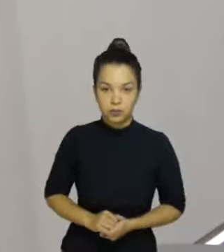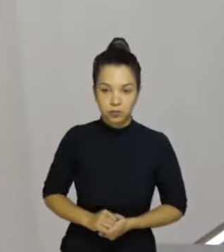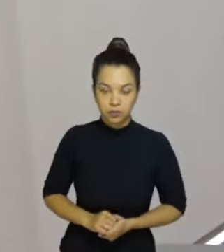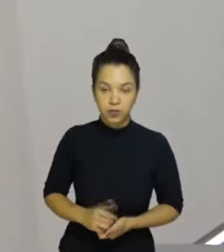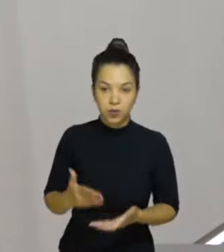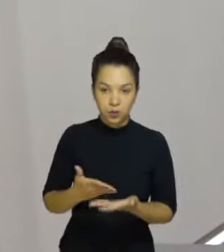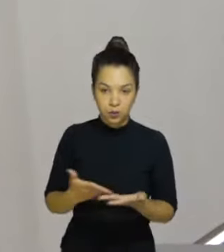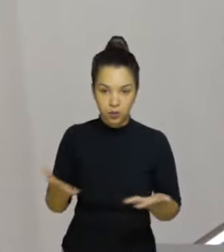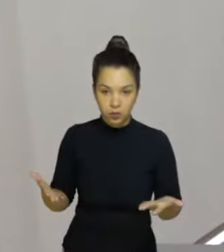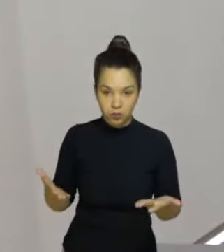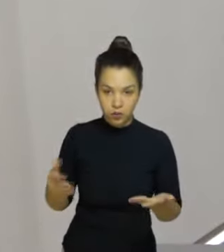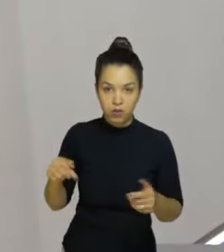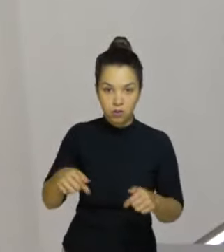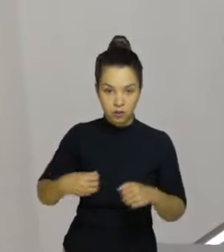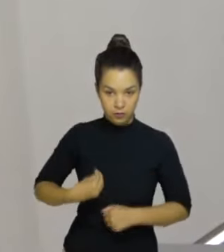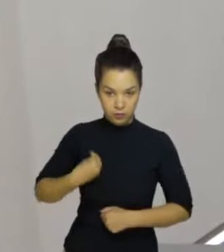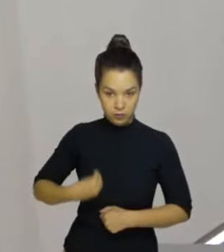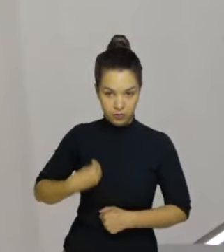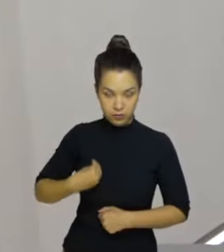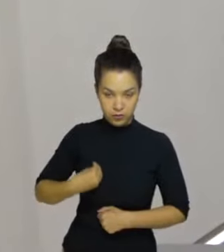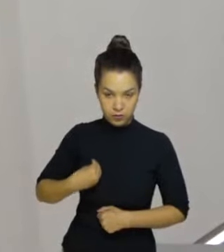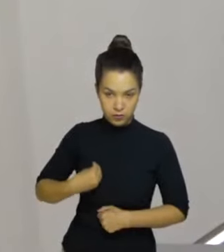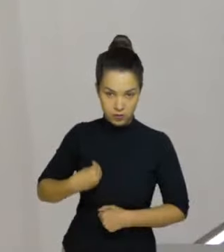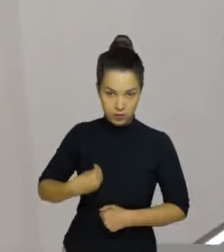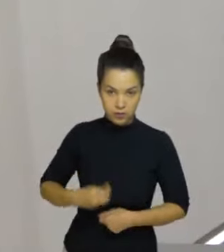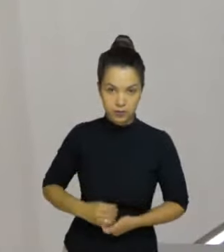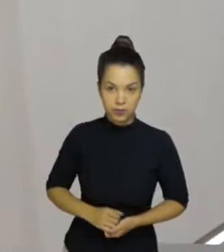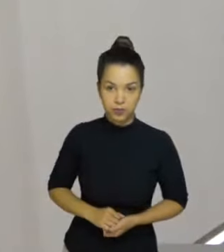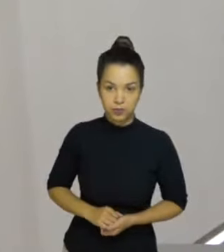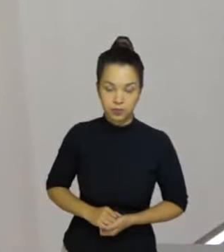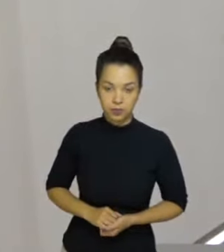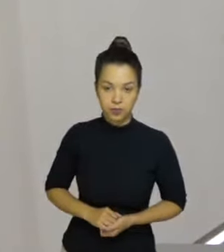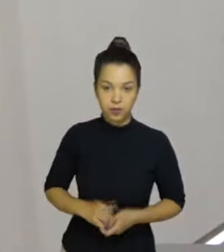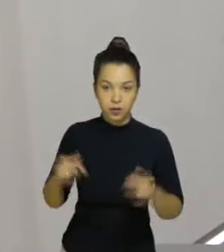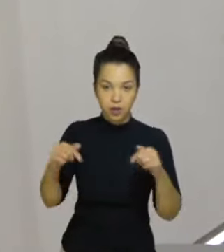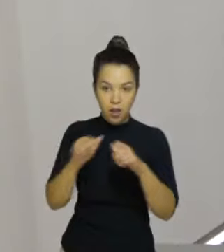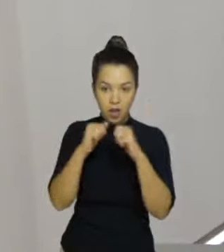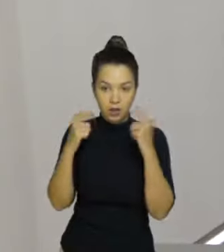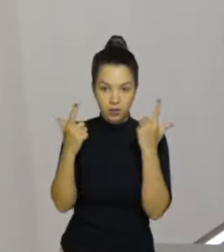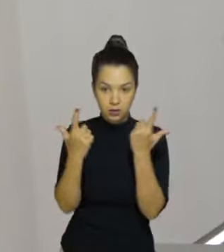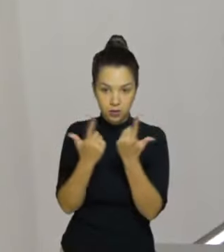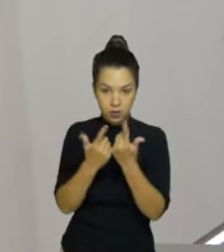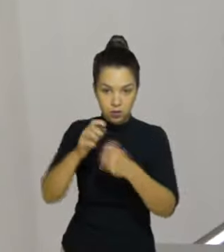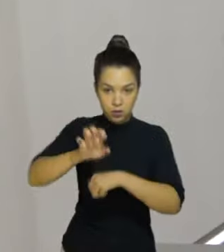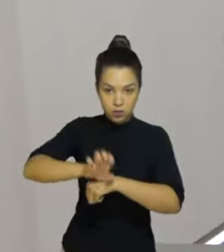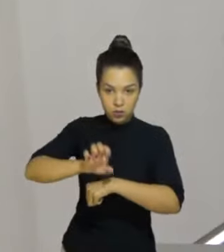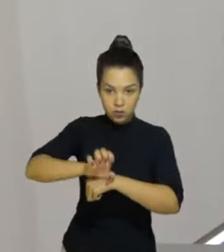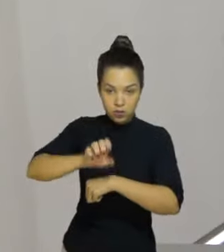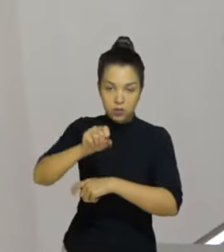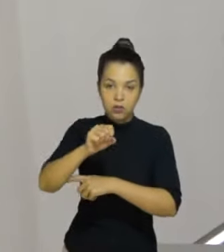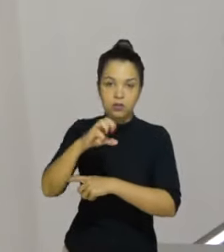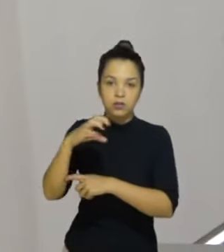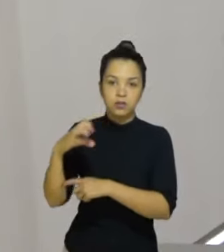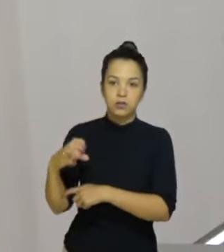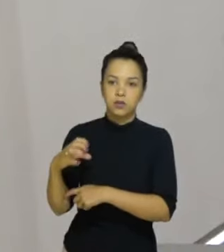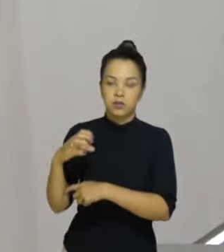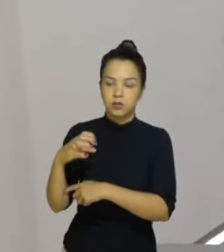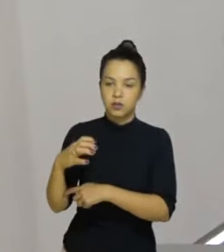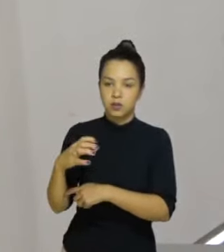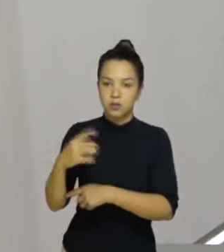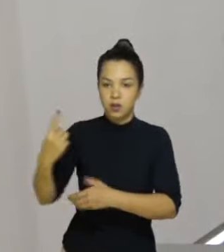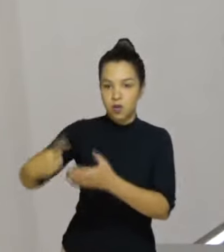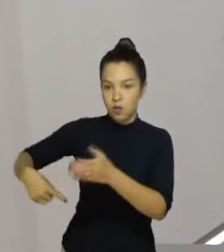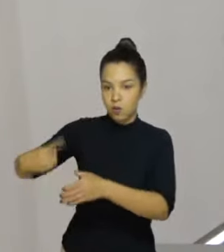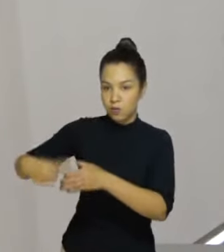e senhores aqui presentes, a Assembleia Legislativa do Estado de Santa Catarina, por meio da sua Comissão